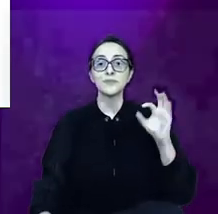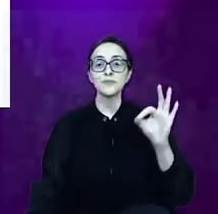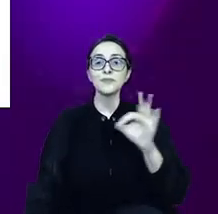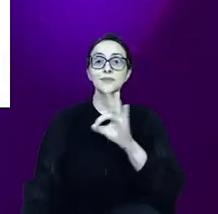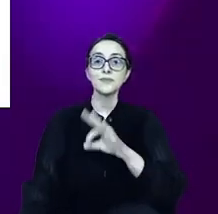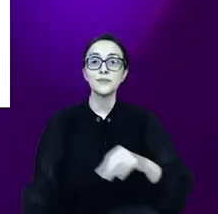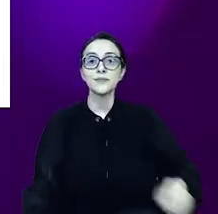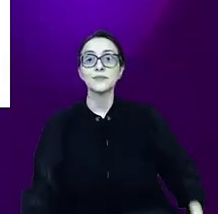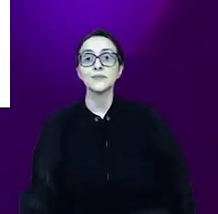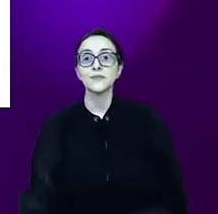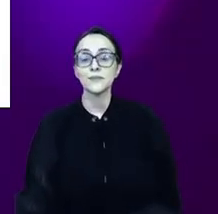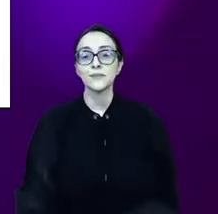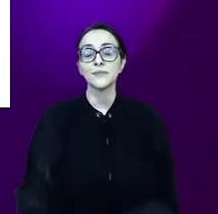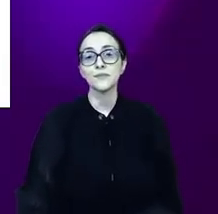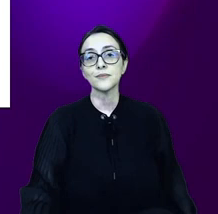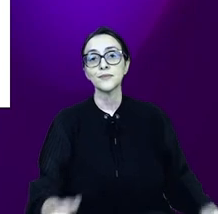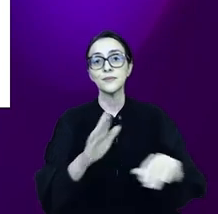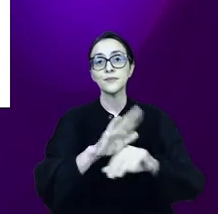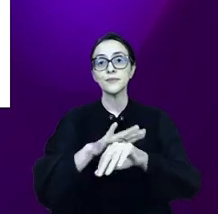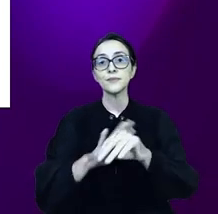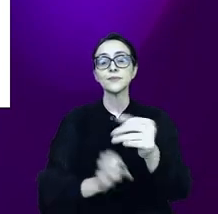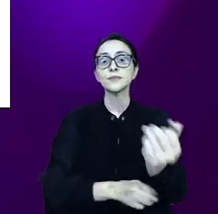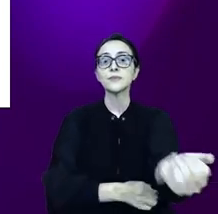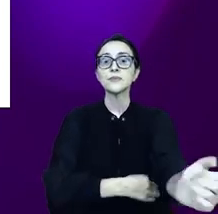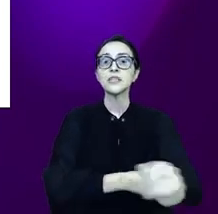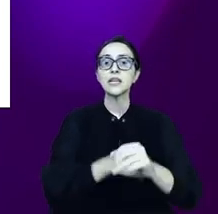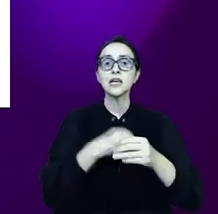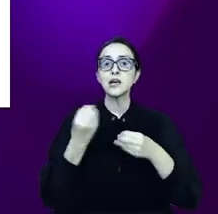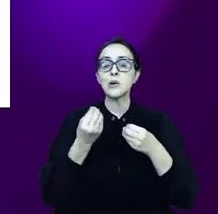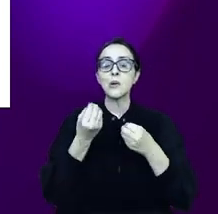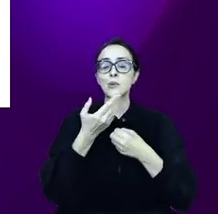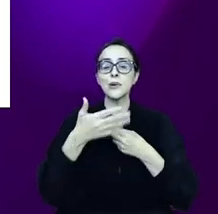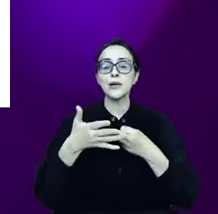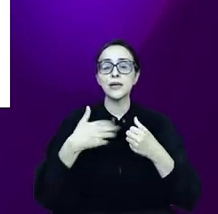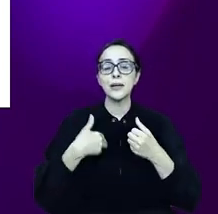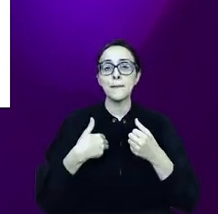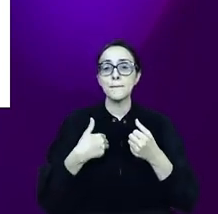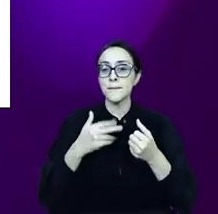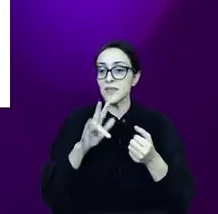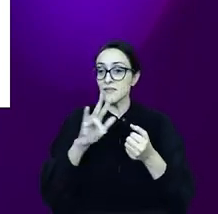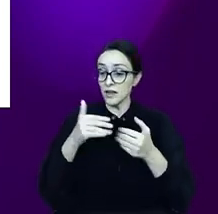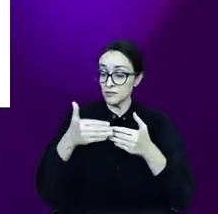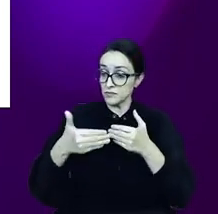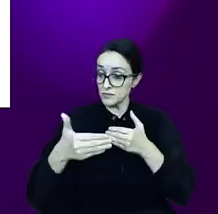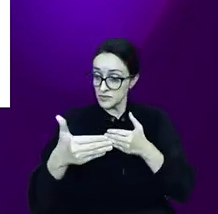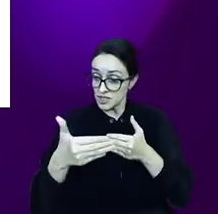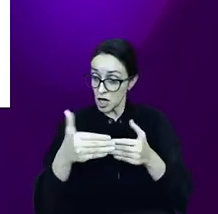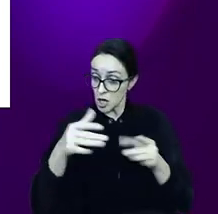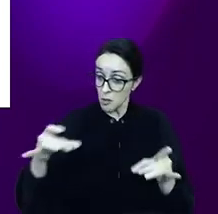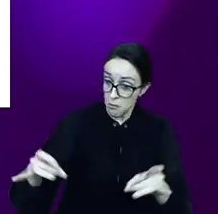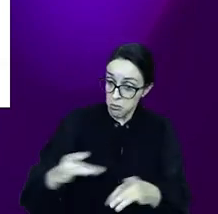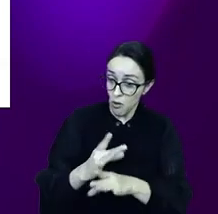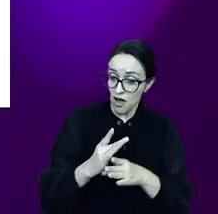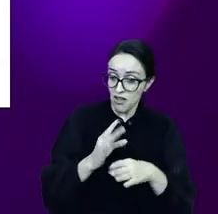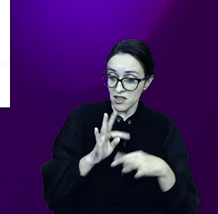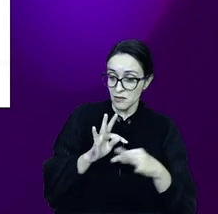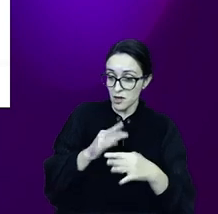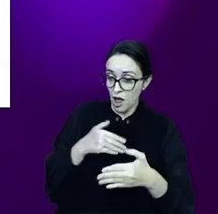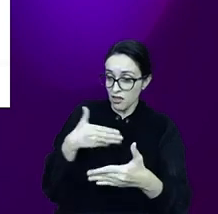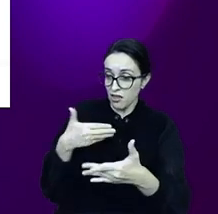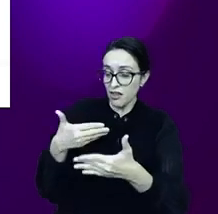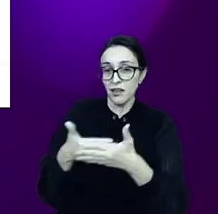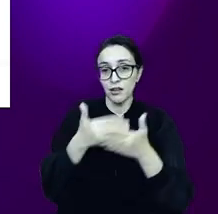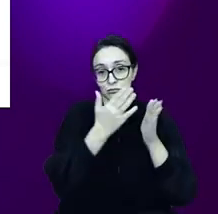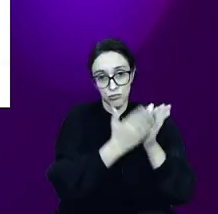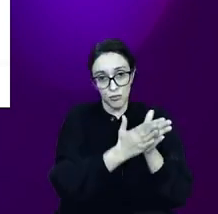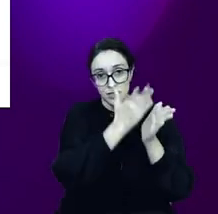adequadamente realizada. Como predizer os desfechos, né? E como medir esses desfechos de neurologia é um componente